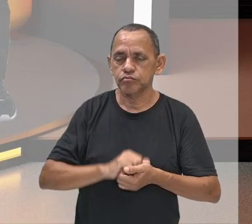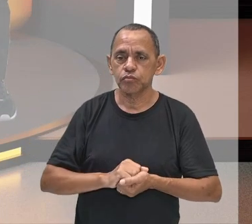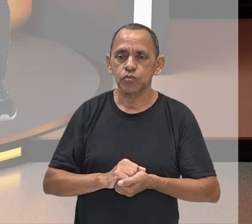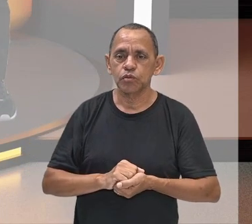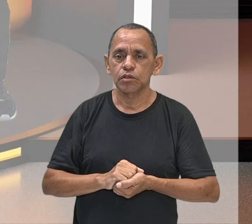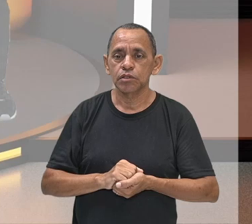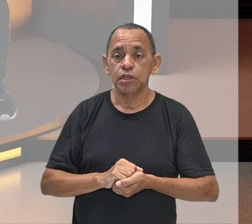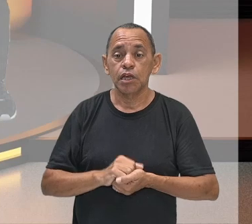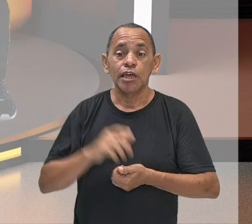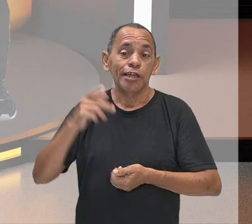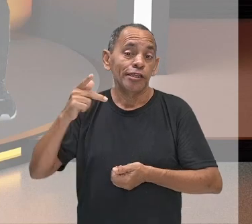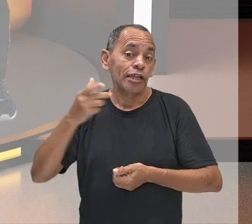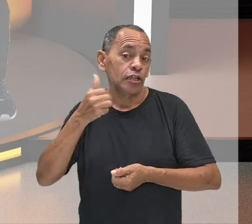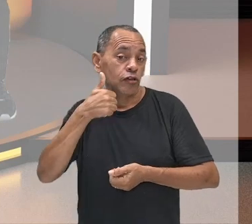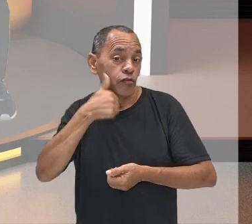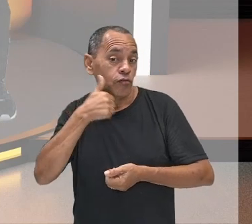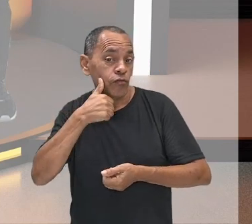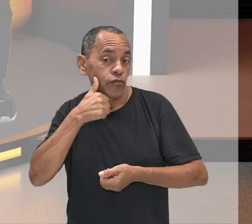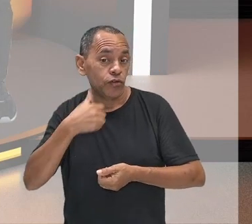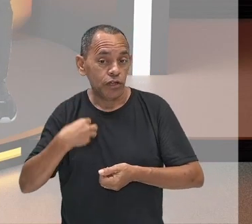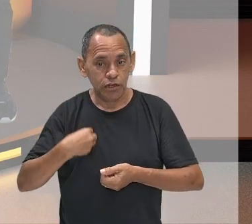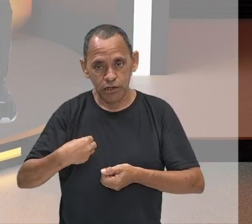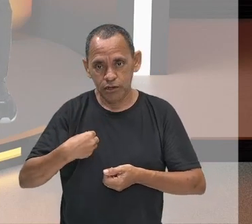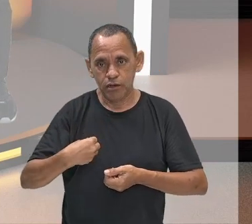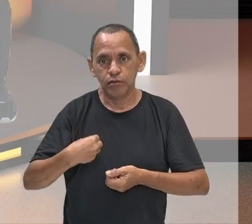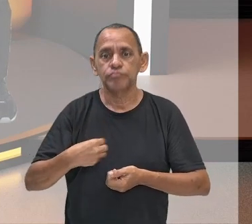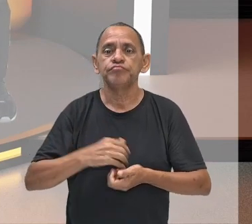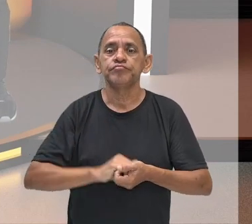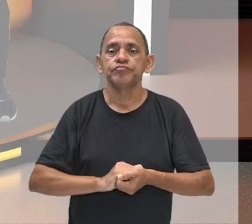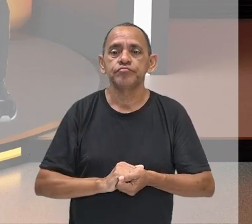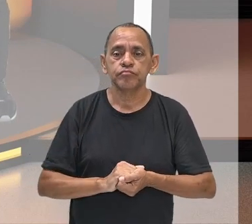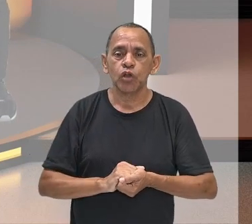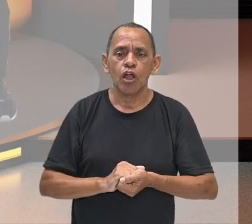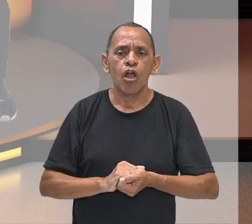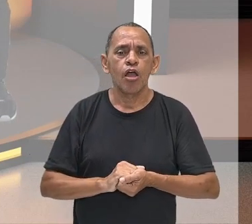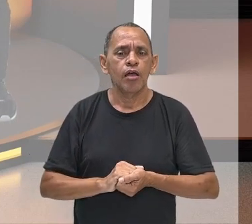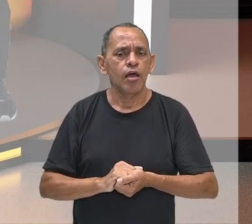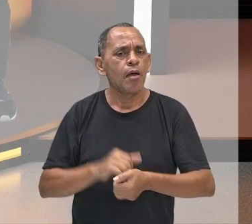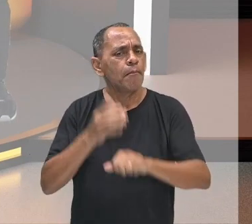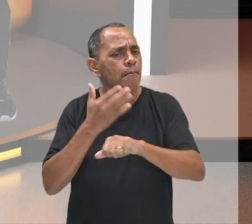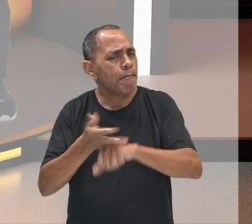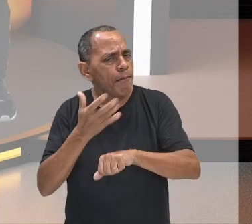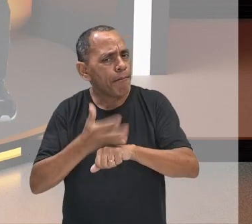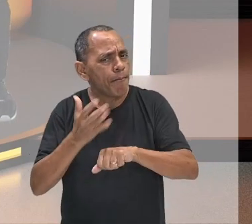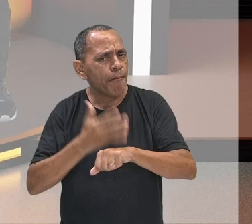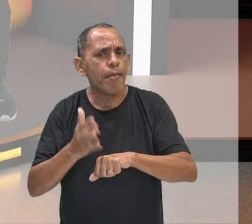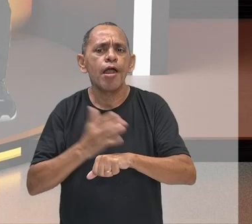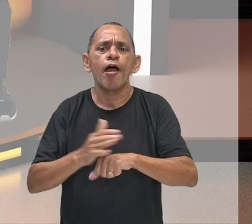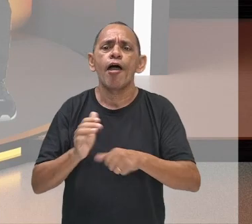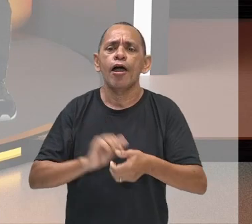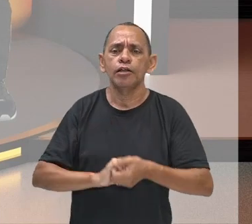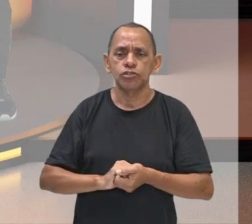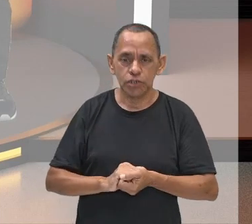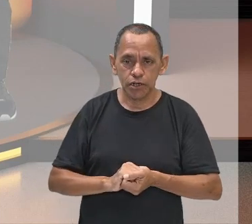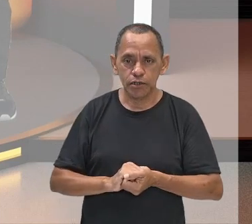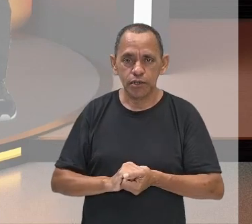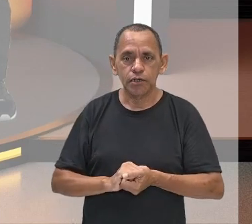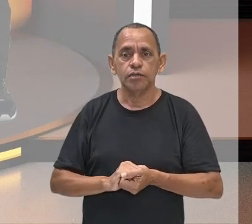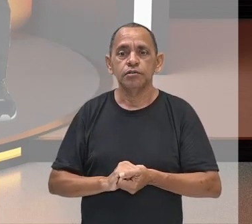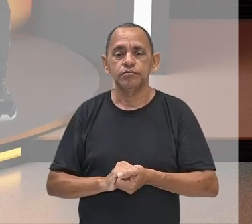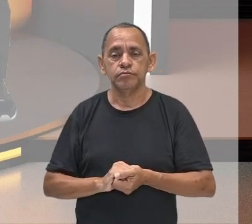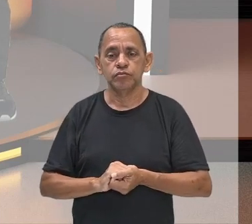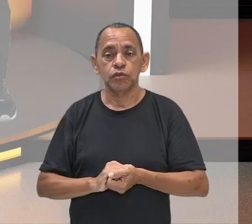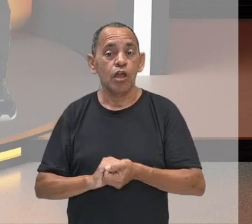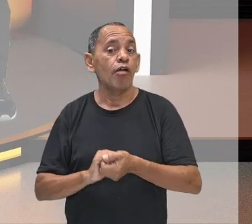Elizabeth I, colocou em prática uma política mercantilista mais agressiva de colonização da América. Assim,